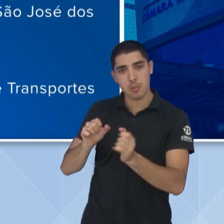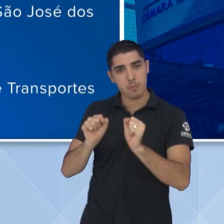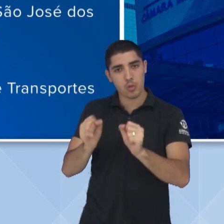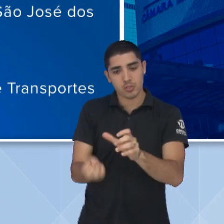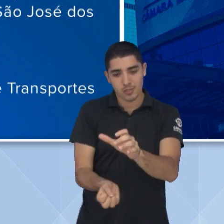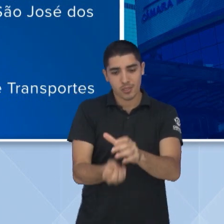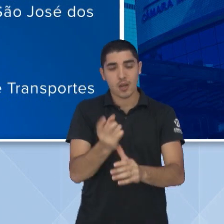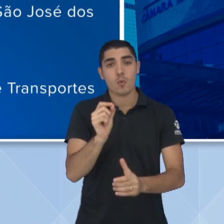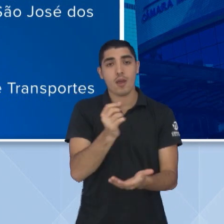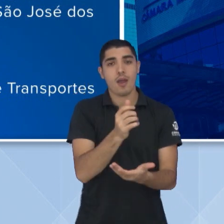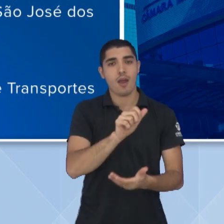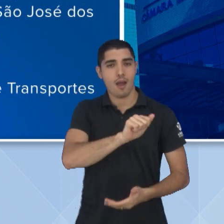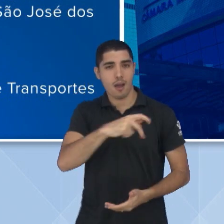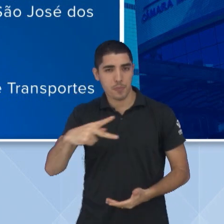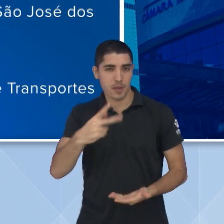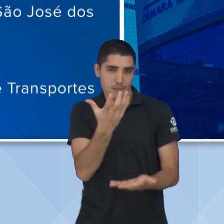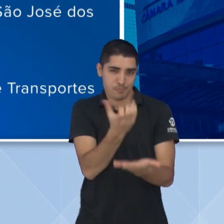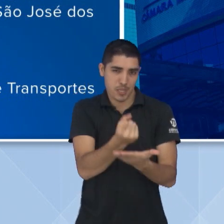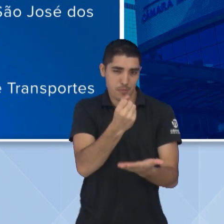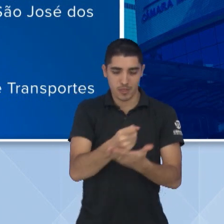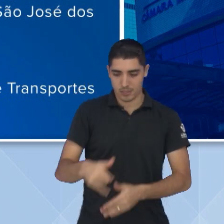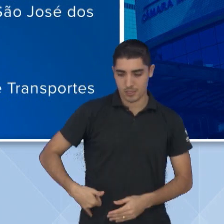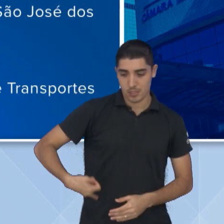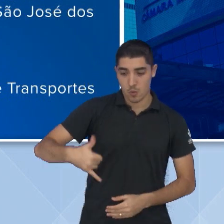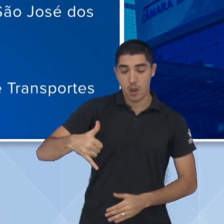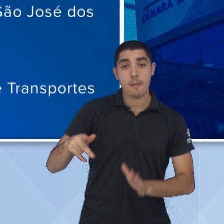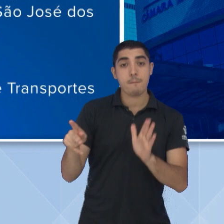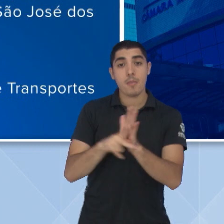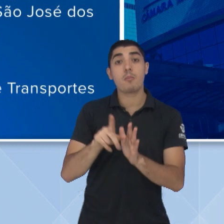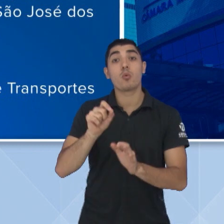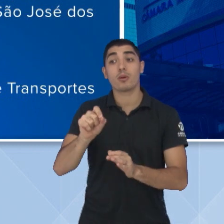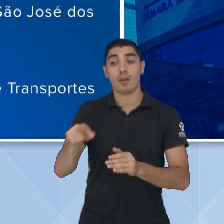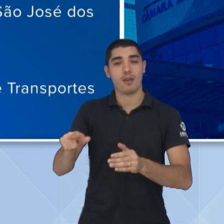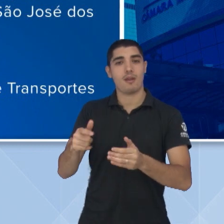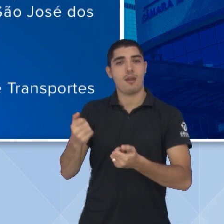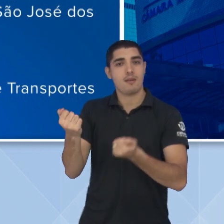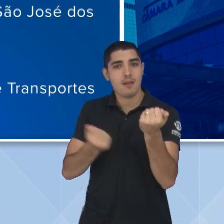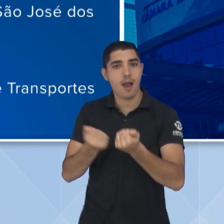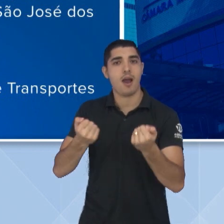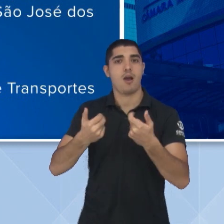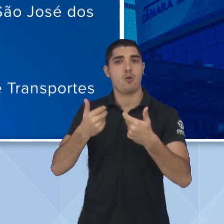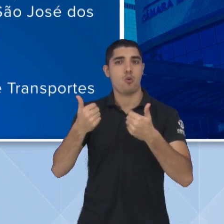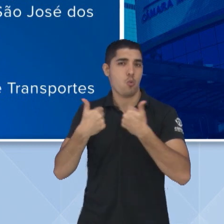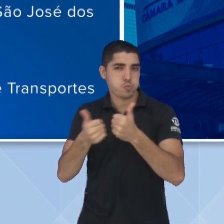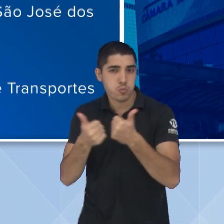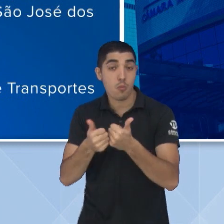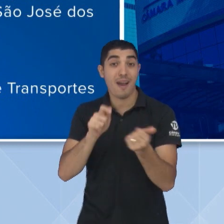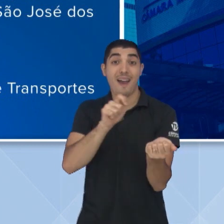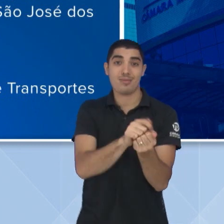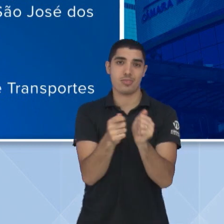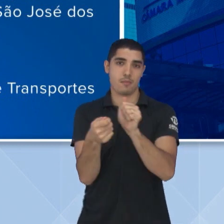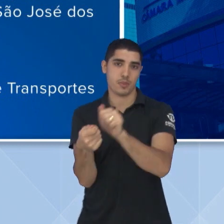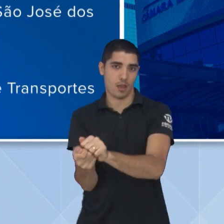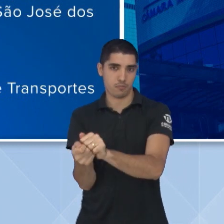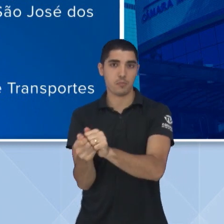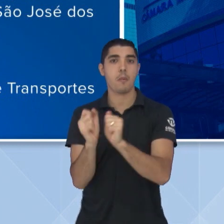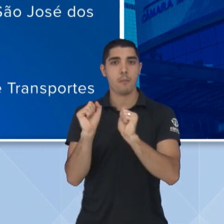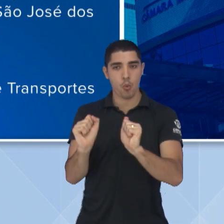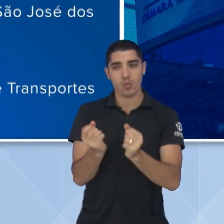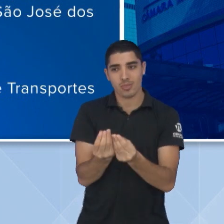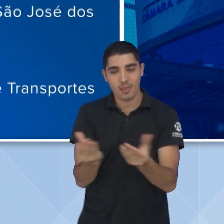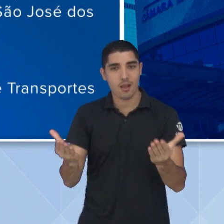celular do serviço de transporte adaptado do Acesso Já, que já é oferecido